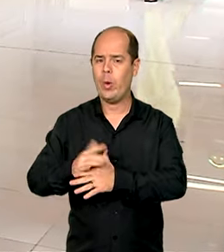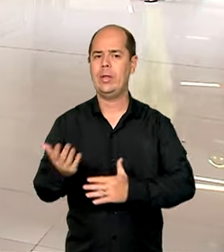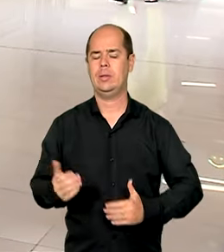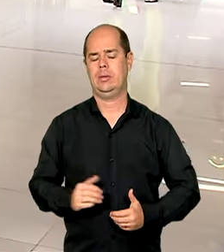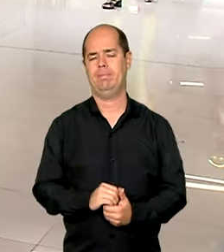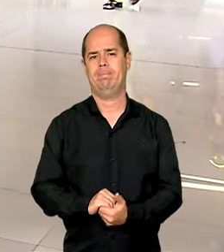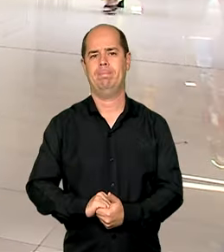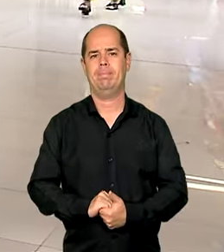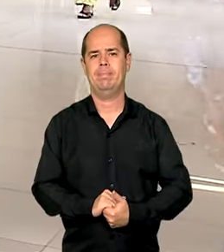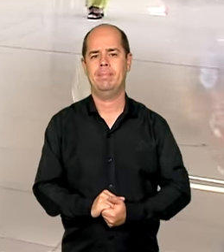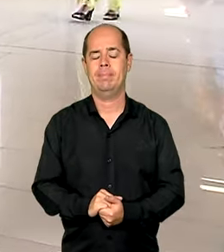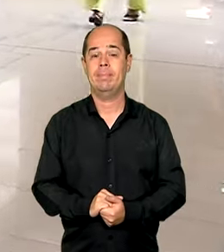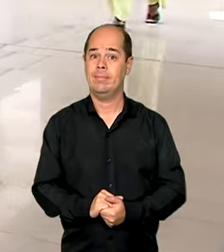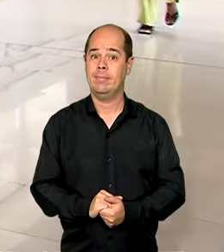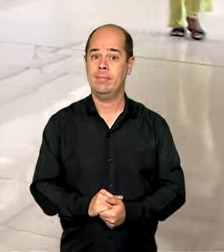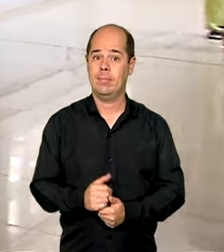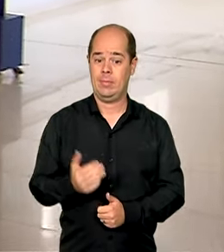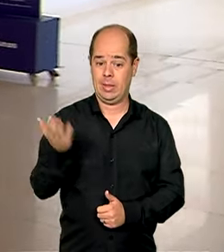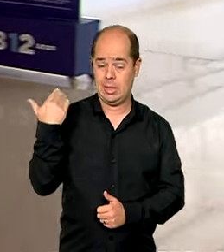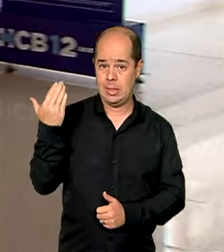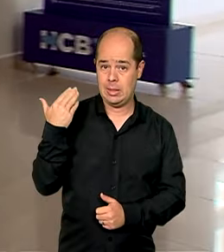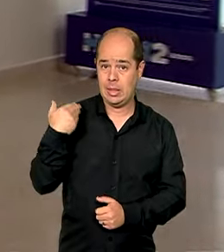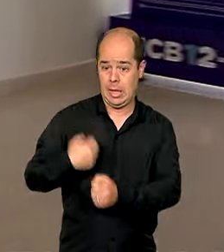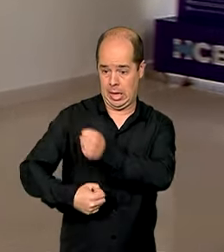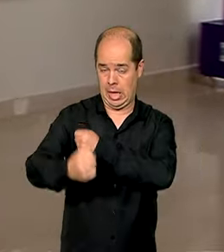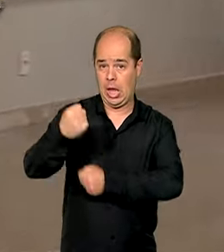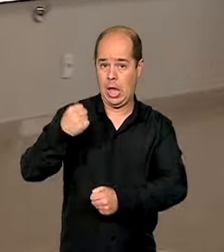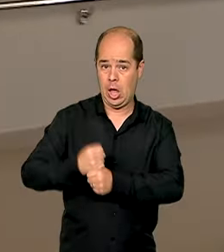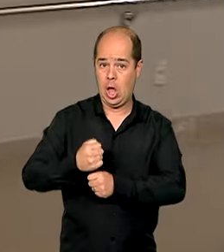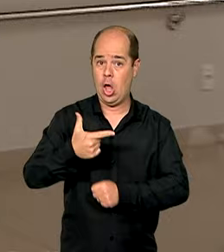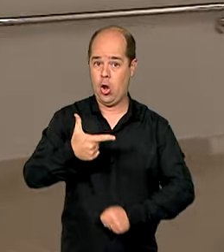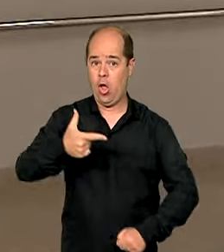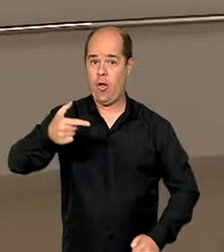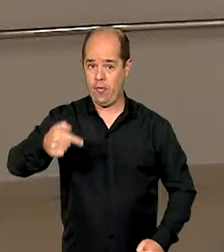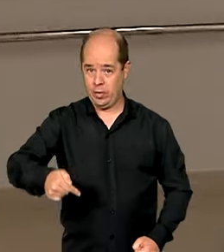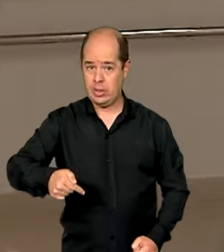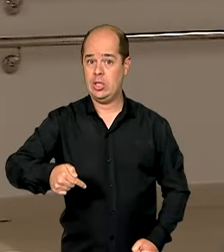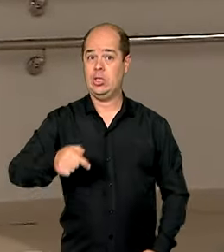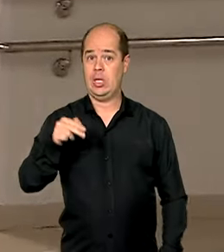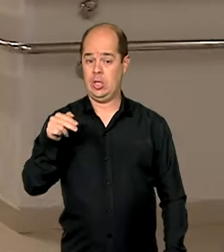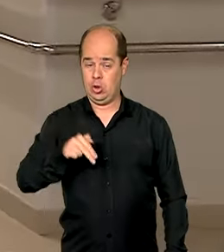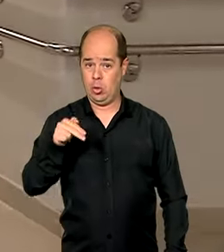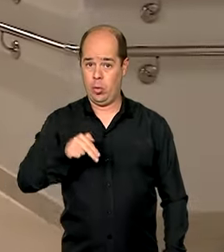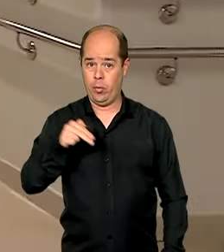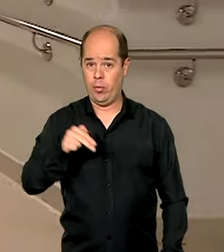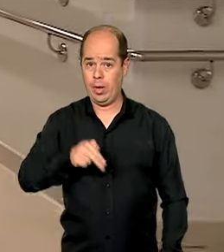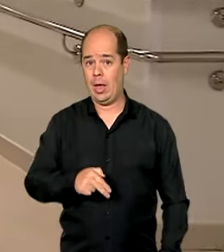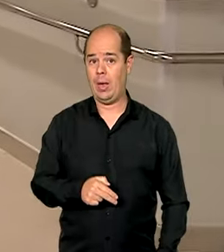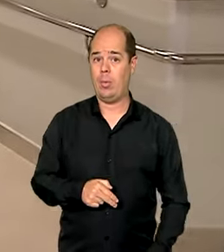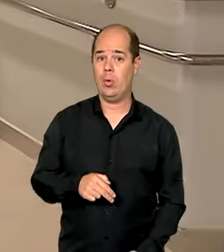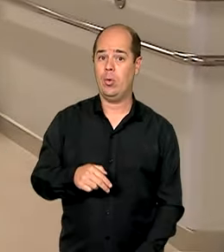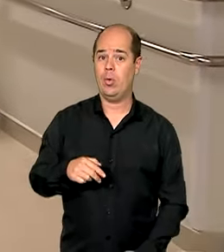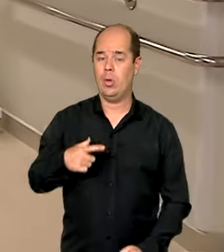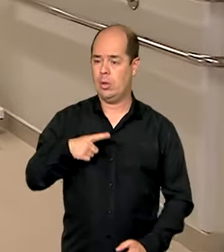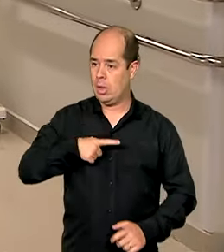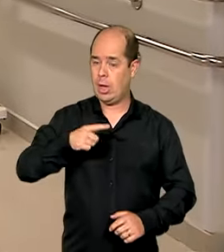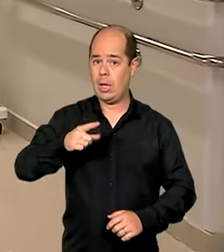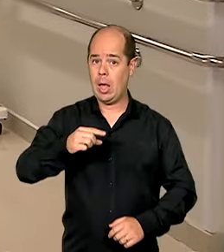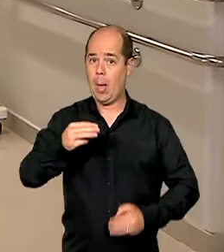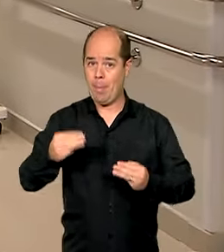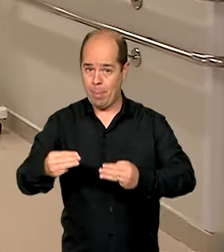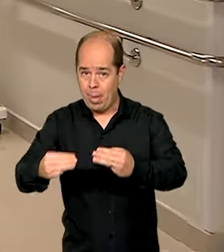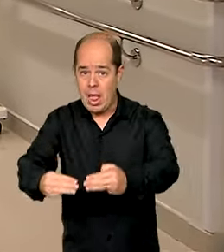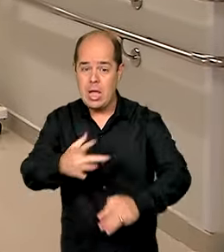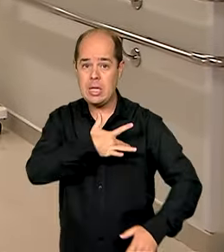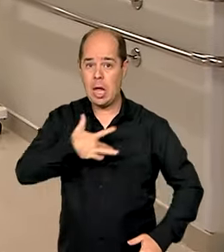falciforme. Desde 27 de novembro do ano passado, por determinação do Ministério da Saúde, casos da doença falciforme passam